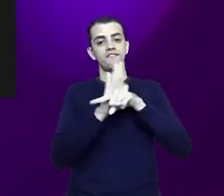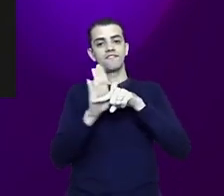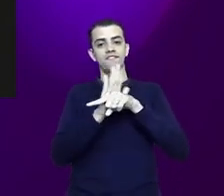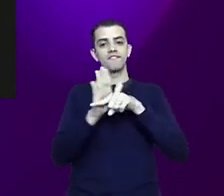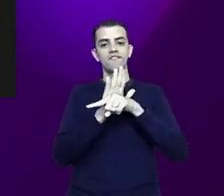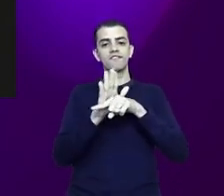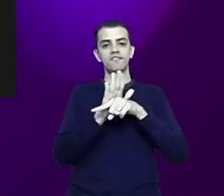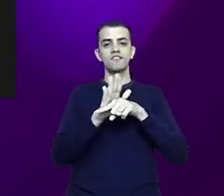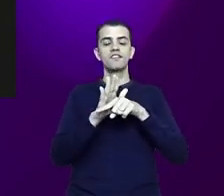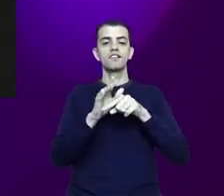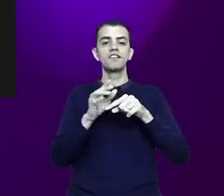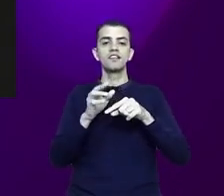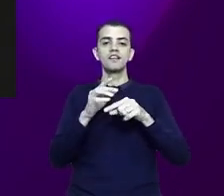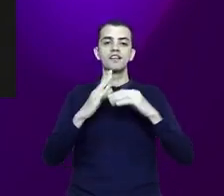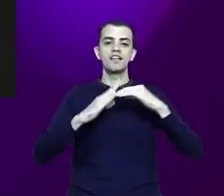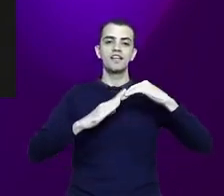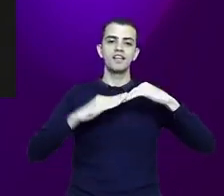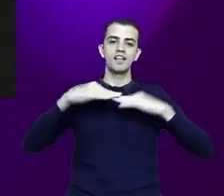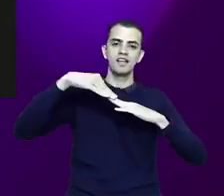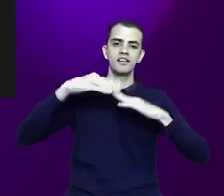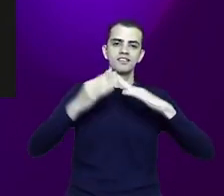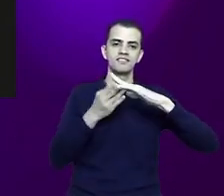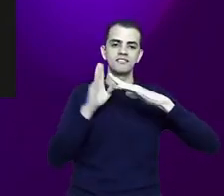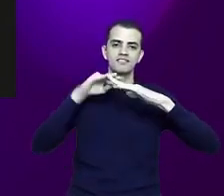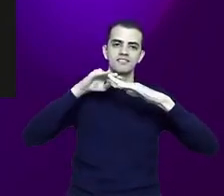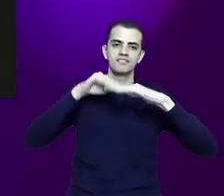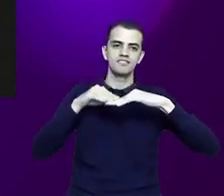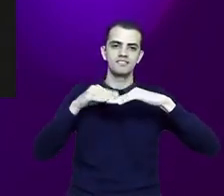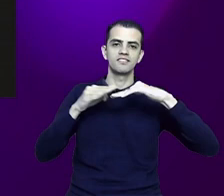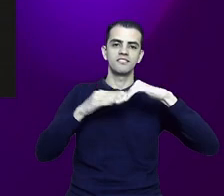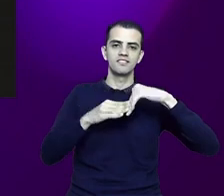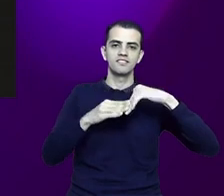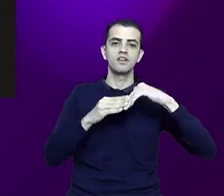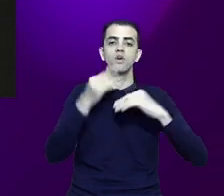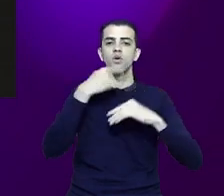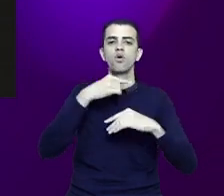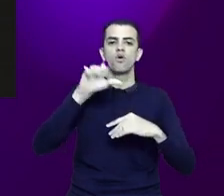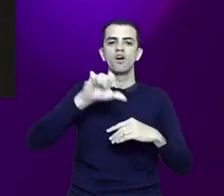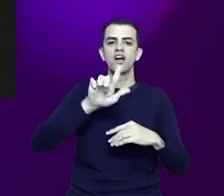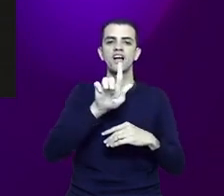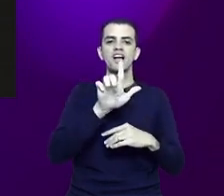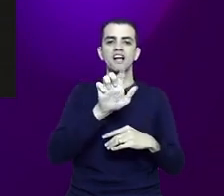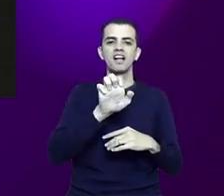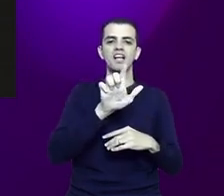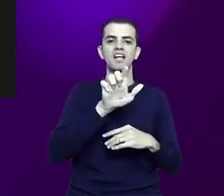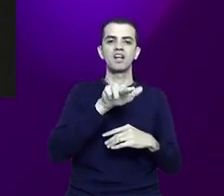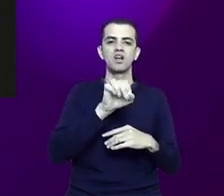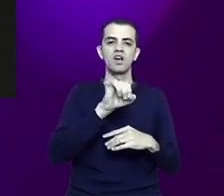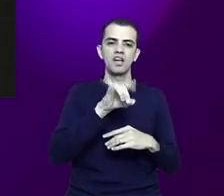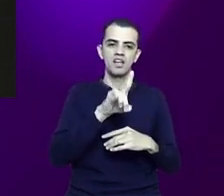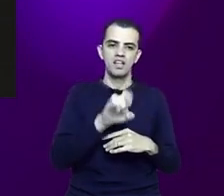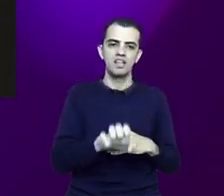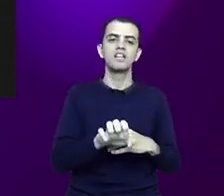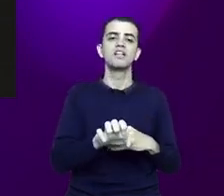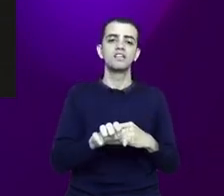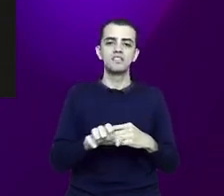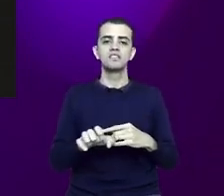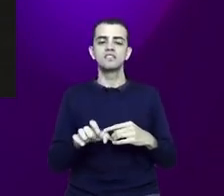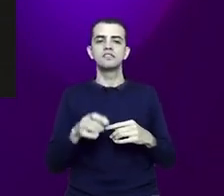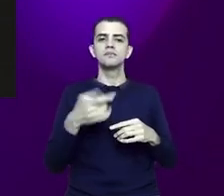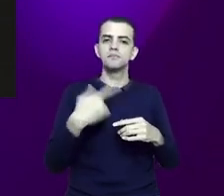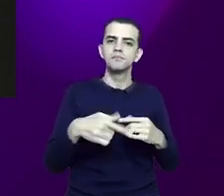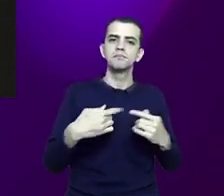no caso aqui uma inclinação, ou para avaliar glenoides já bem alteradas, onde você precisa ter um planejamento